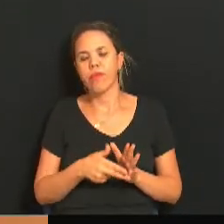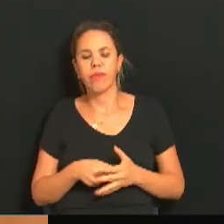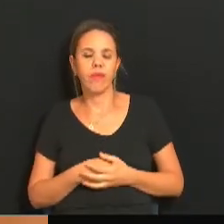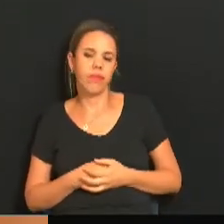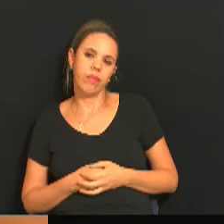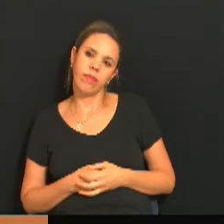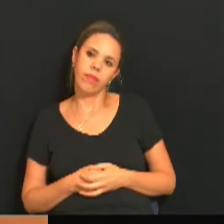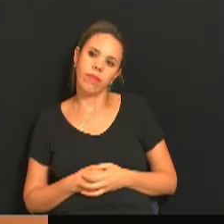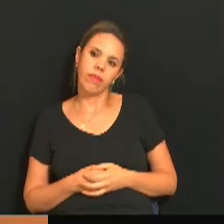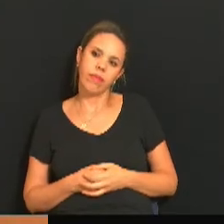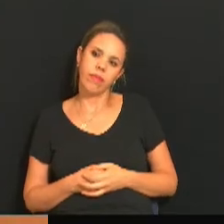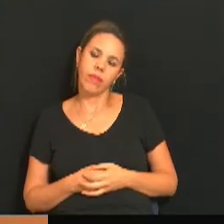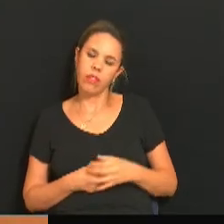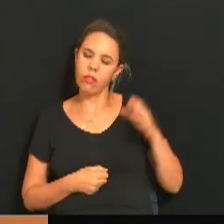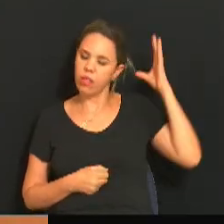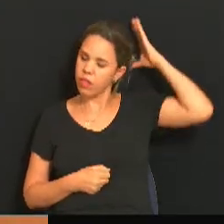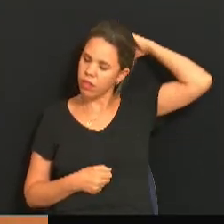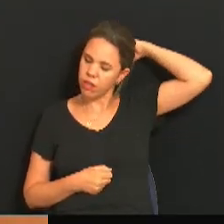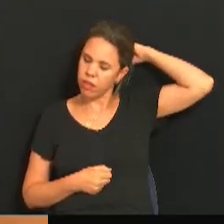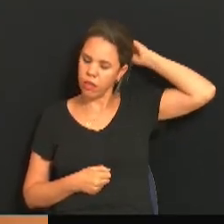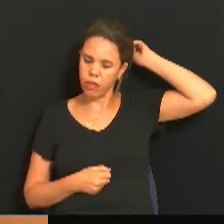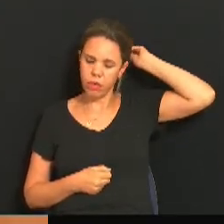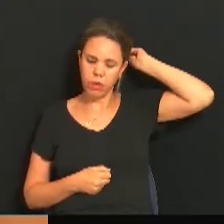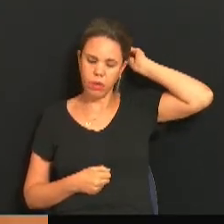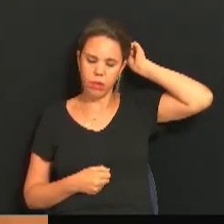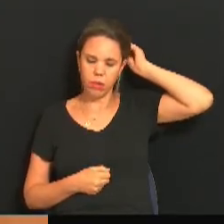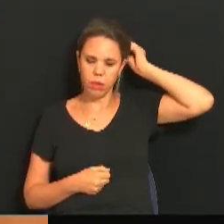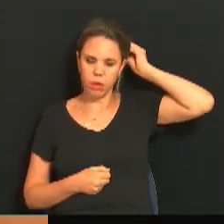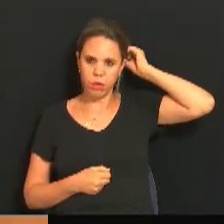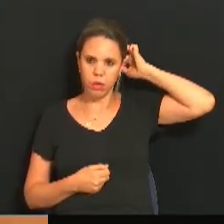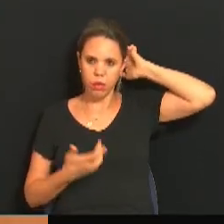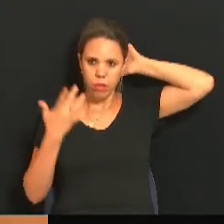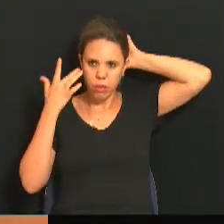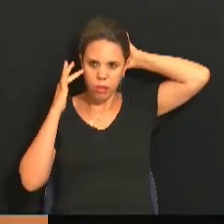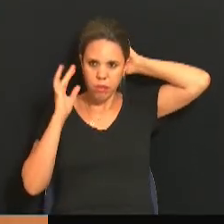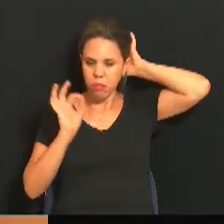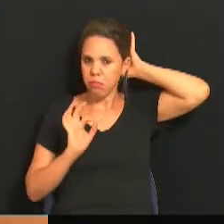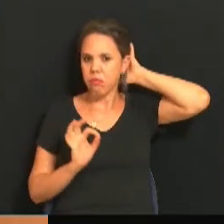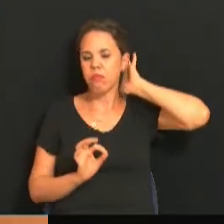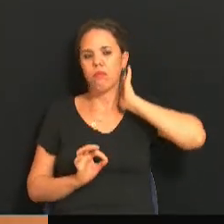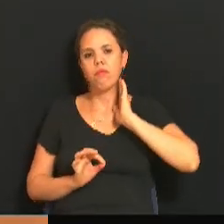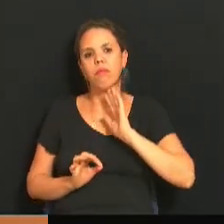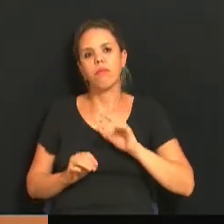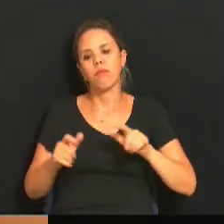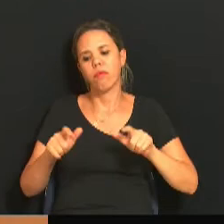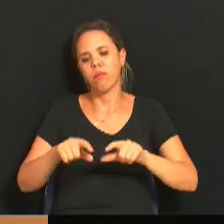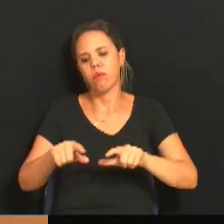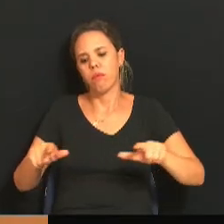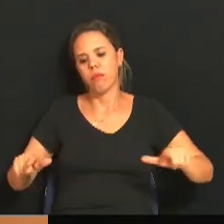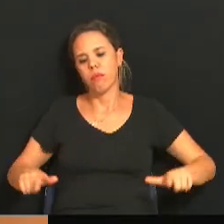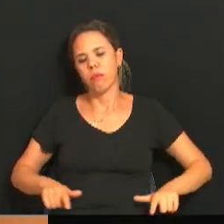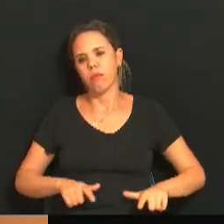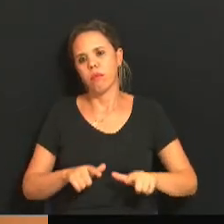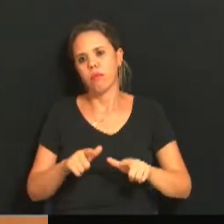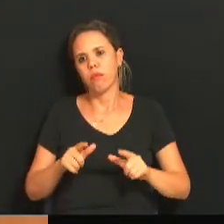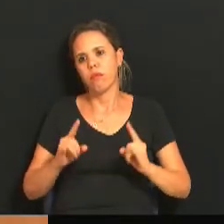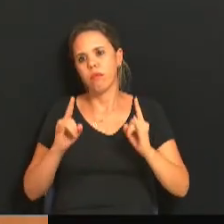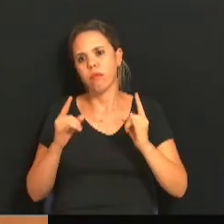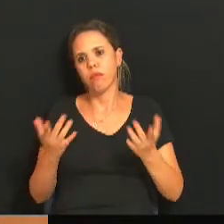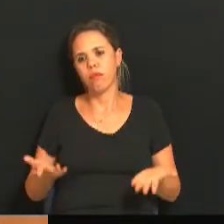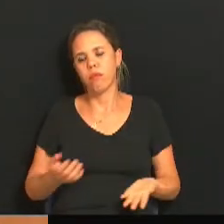né a gente eu eu não consigo interpretar dessa forma o que o solo ele é ruim imóvel